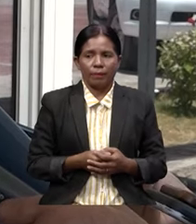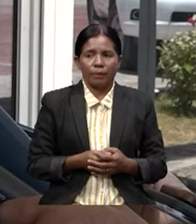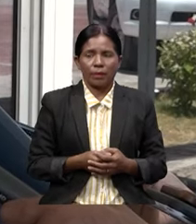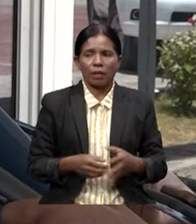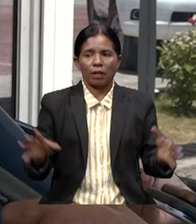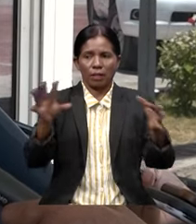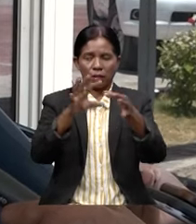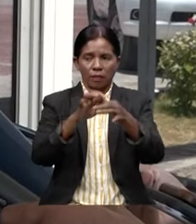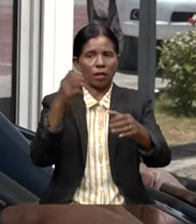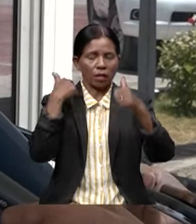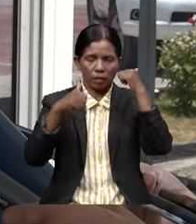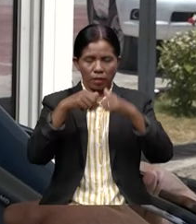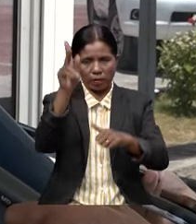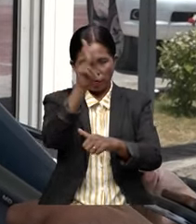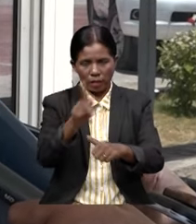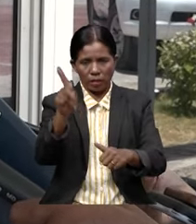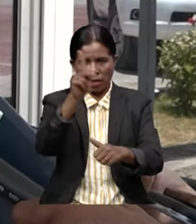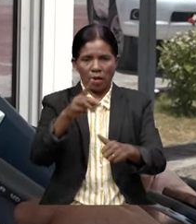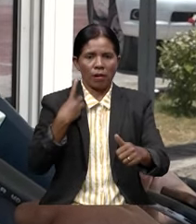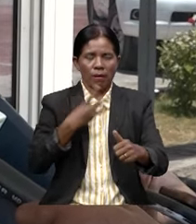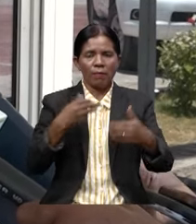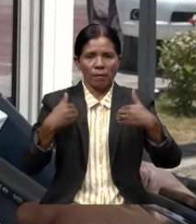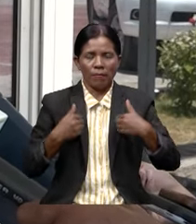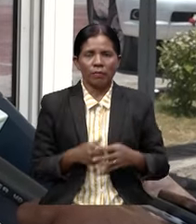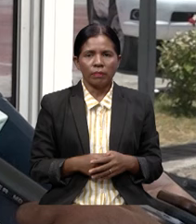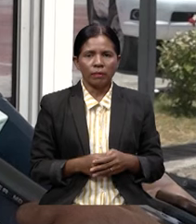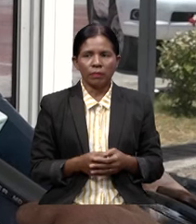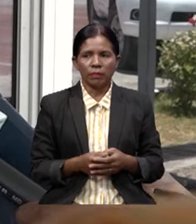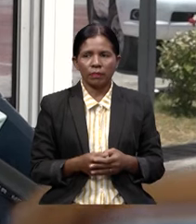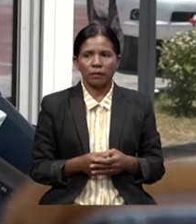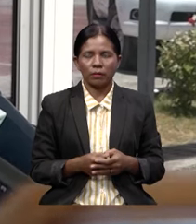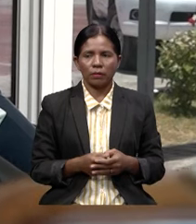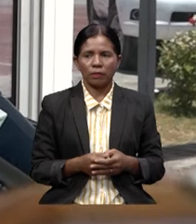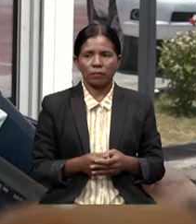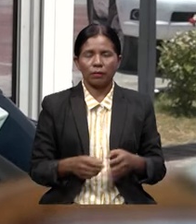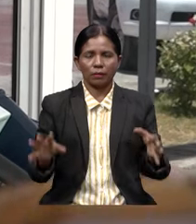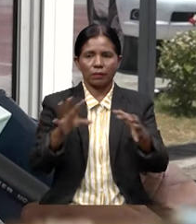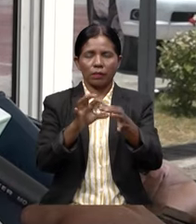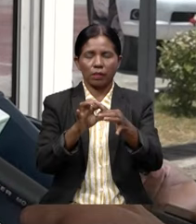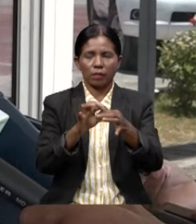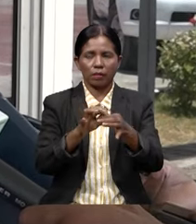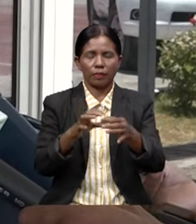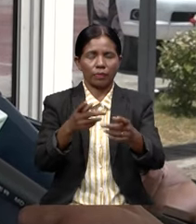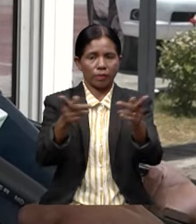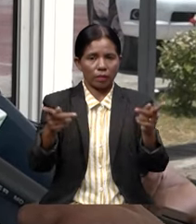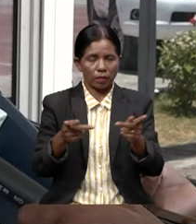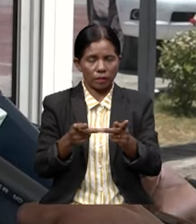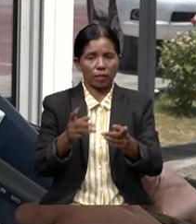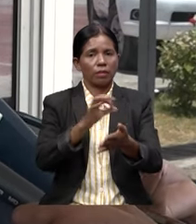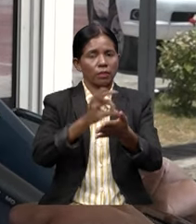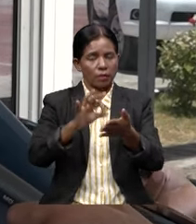ne liga vamos atividade de fiscalização ser bem durante ne ia ne liga ba centro de formação ser ne bem